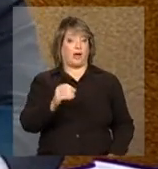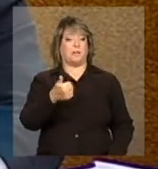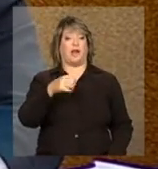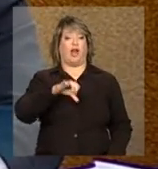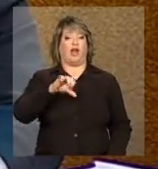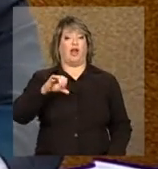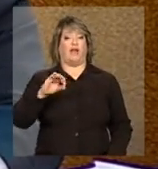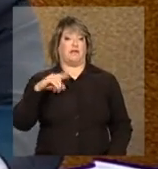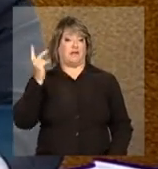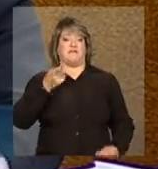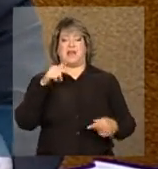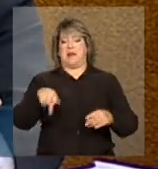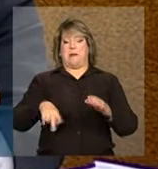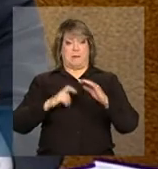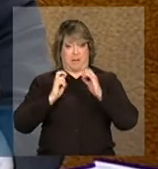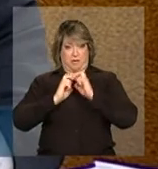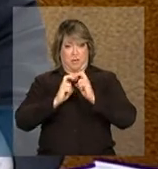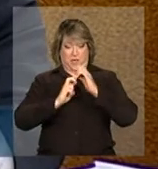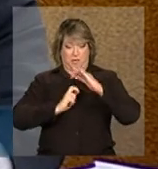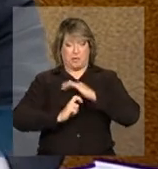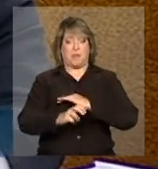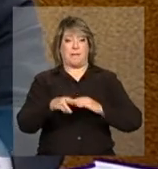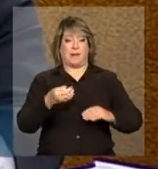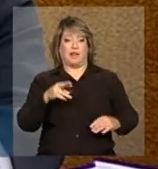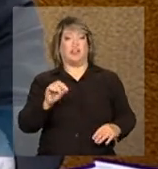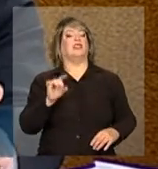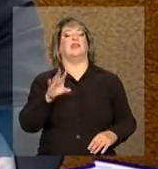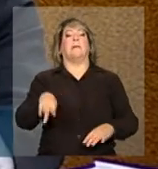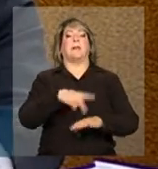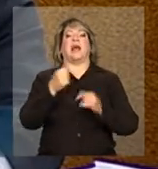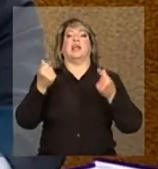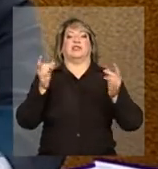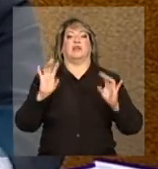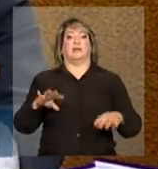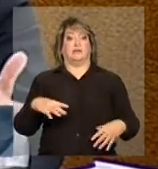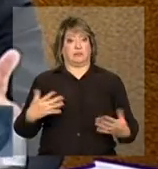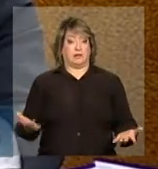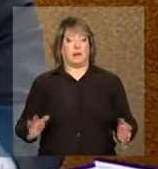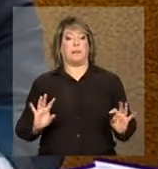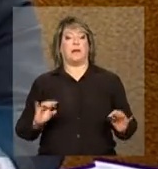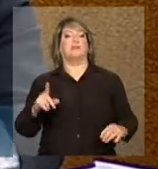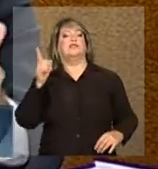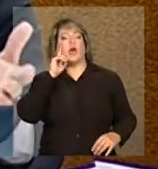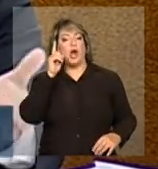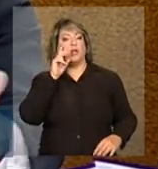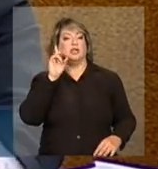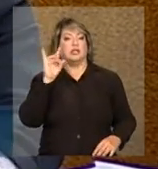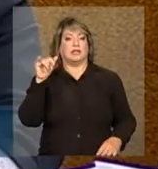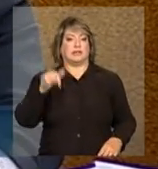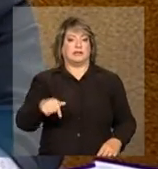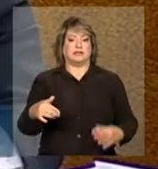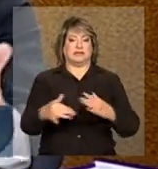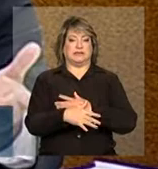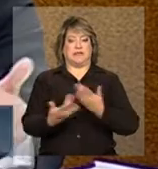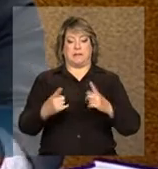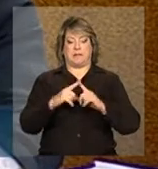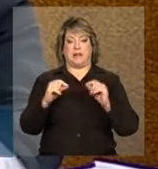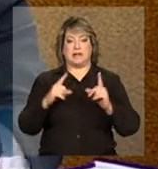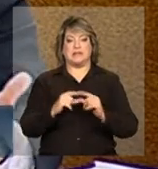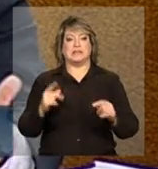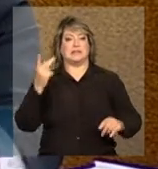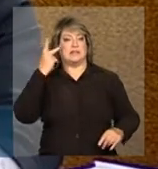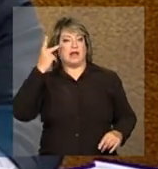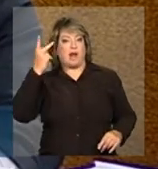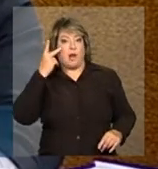coisa de país rico. E todos perceberam, não só nas manifestações, mas no dia a dia, aqui em cidades como Brasília, São Paulo,